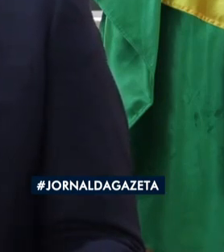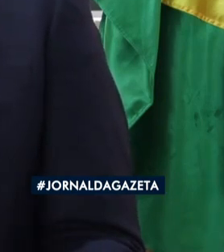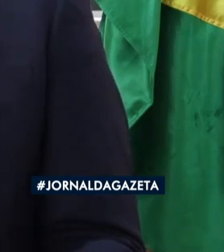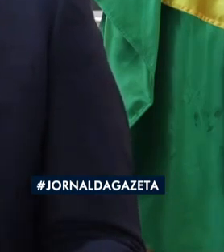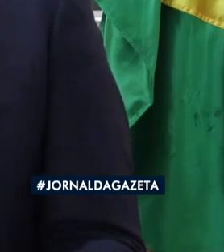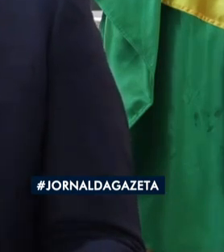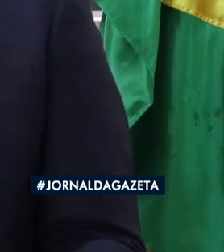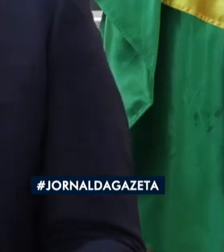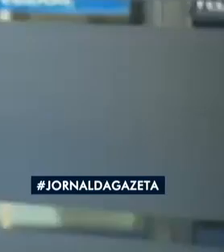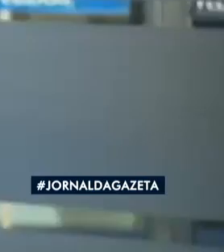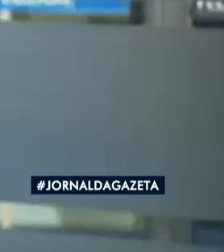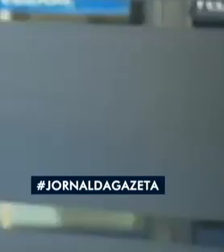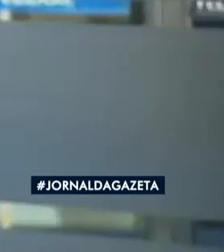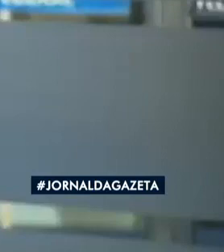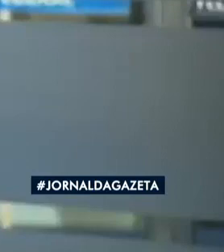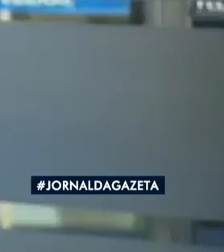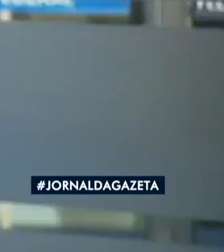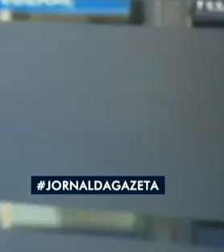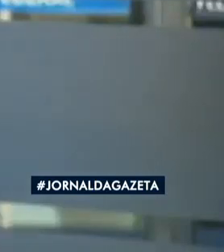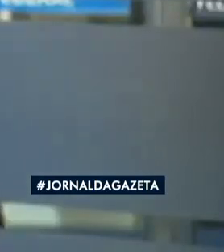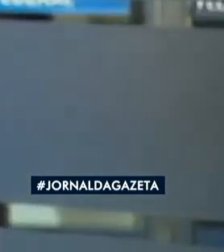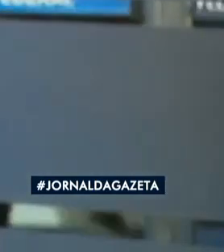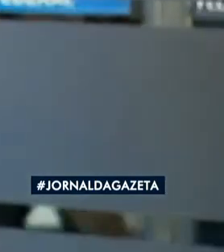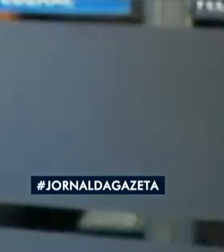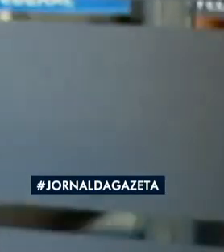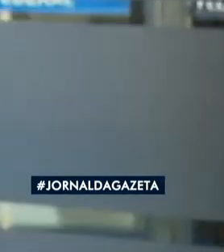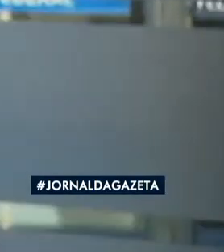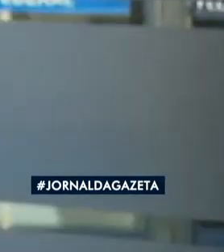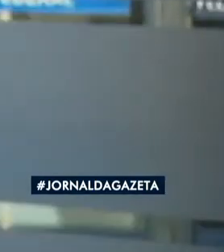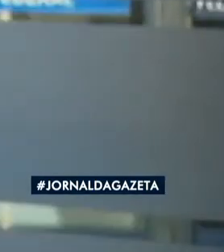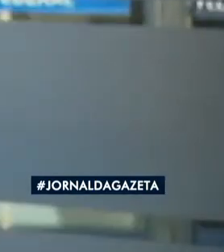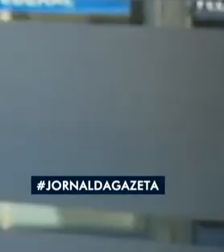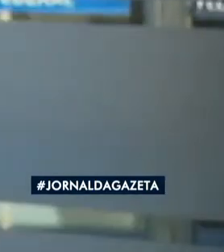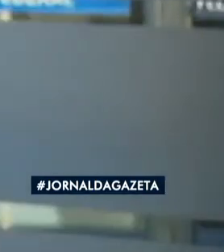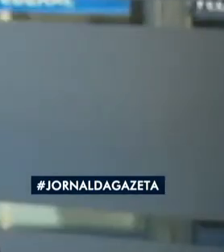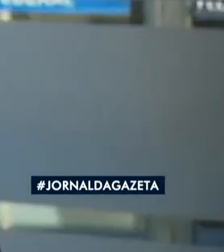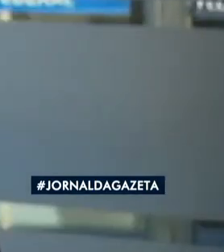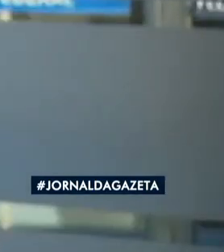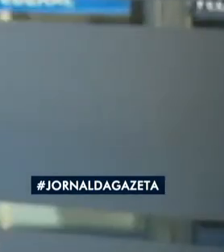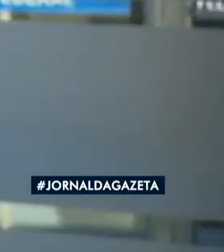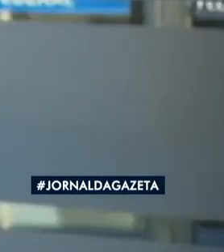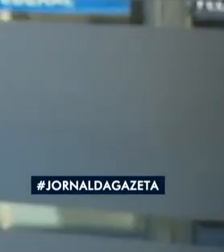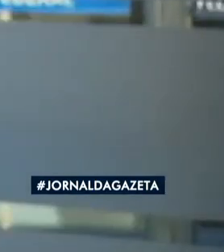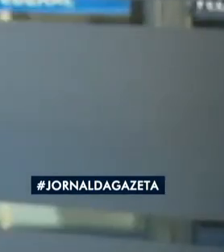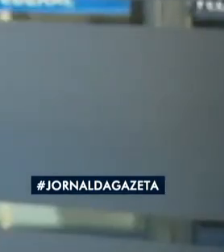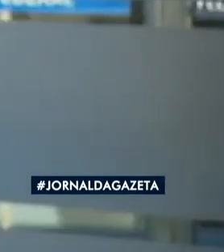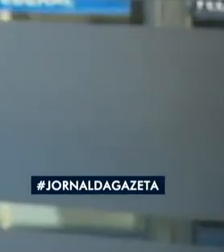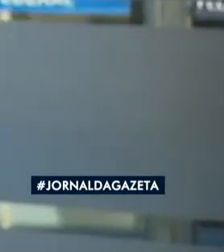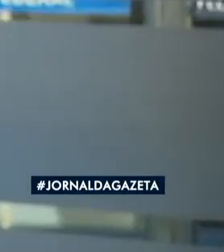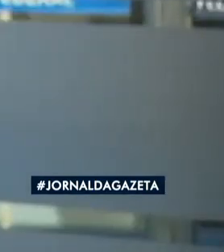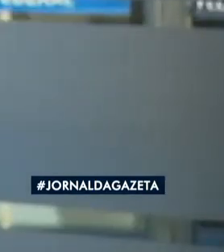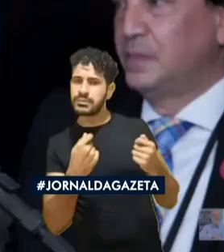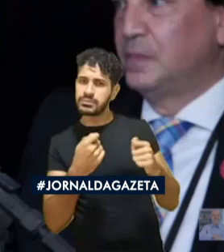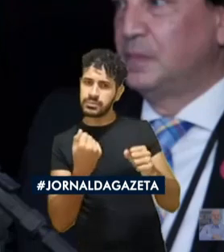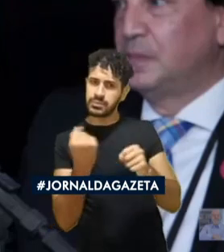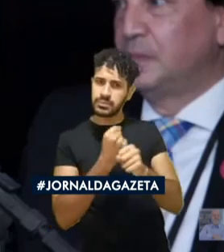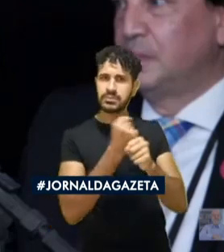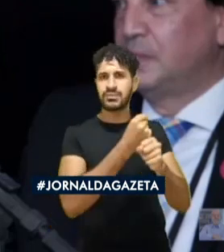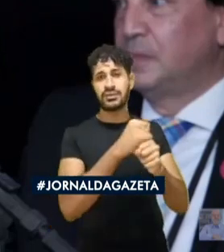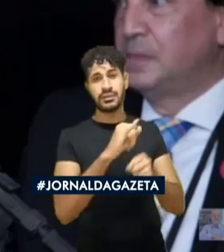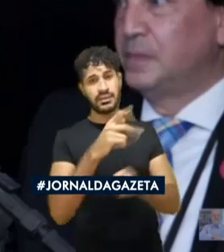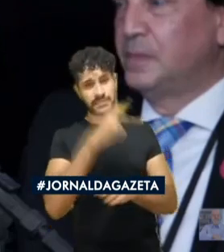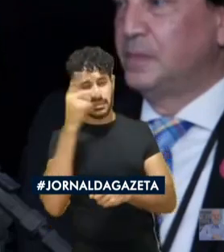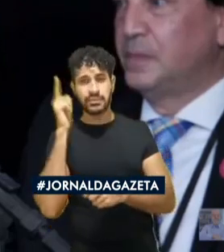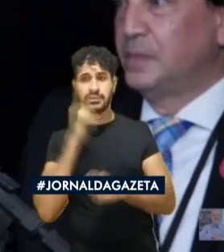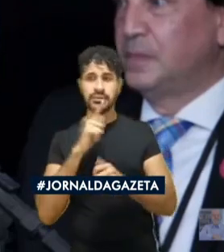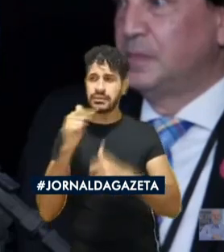Jair bolsonaro respondeu as declarações do petista a folha de São Paulo cobrou que o presidente eleito dessa